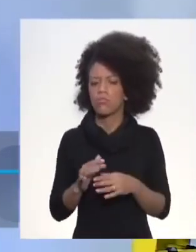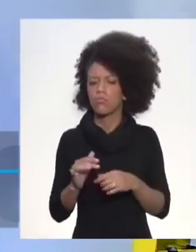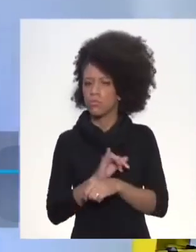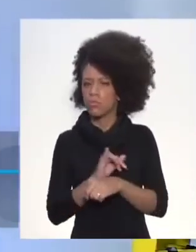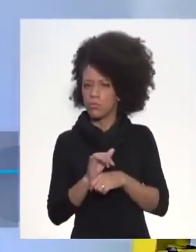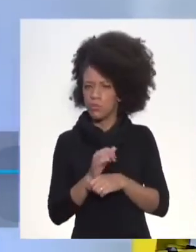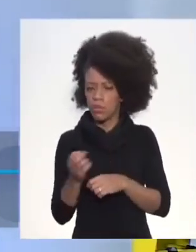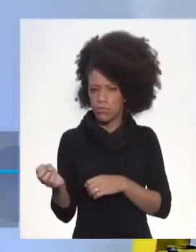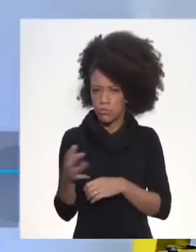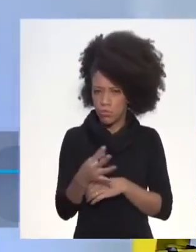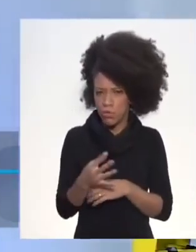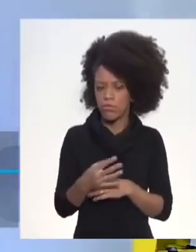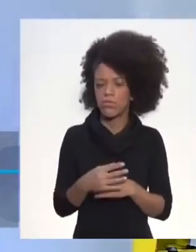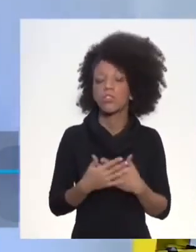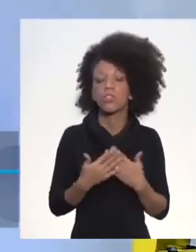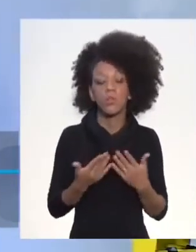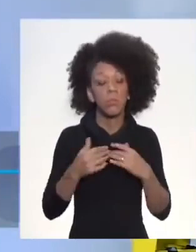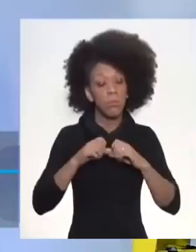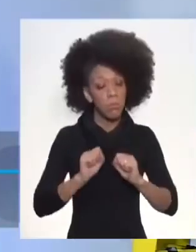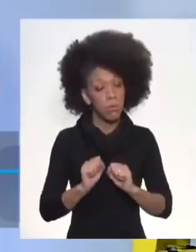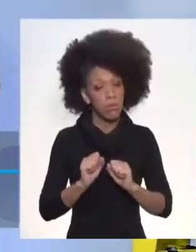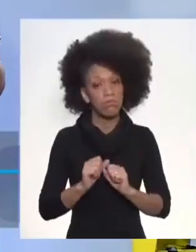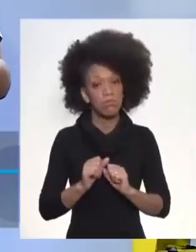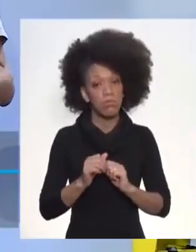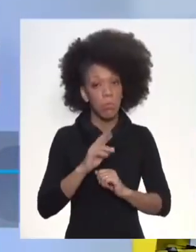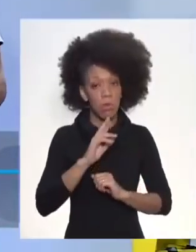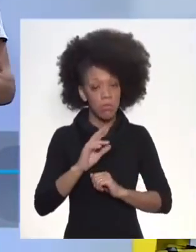né? Caminhos, né? Que podem te levar a uma